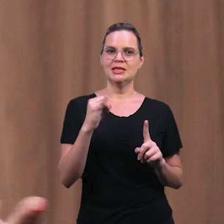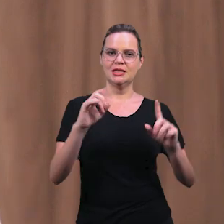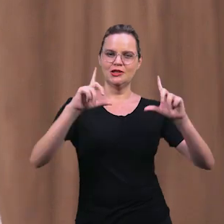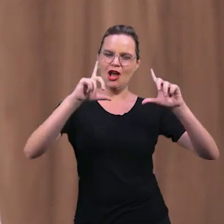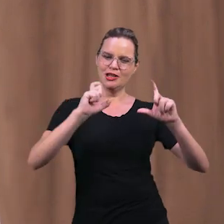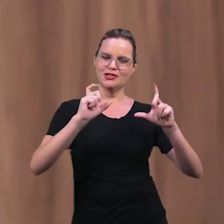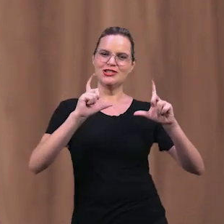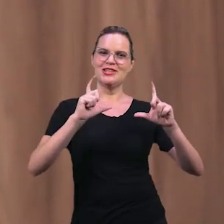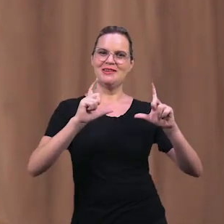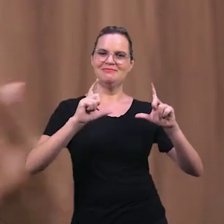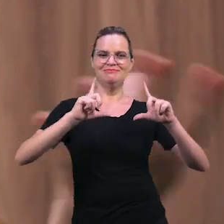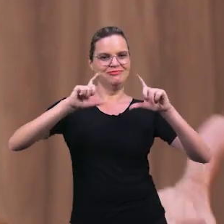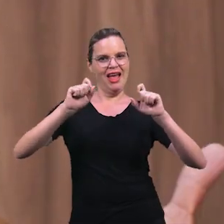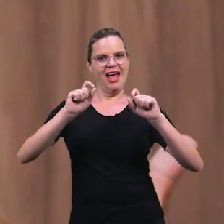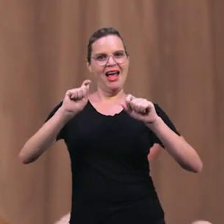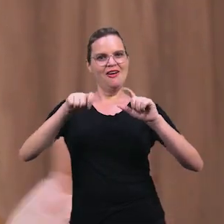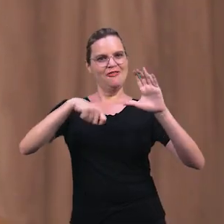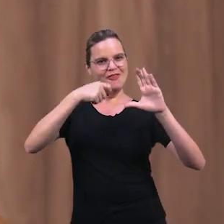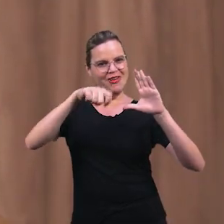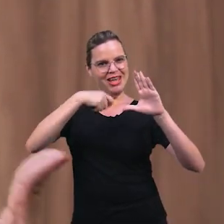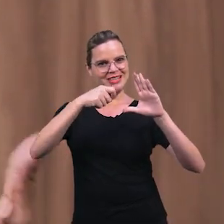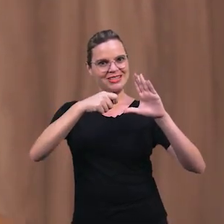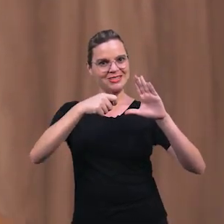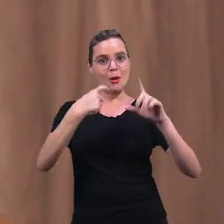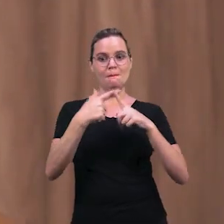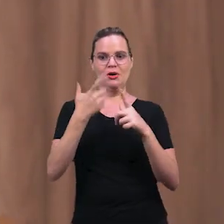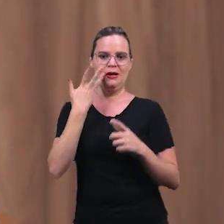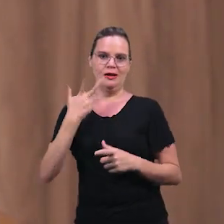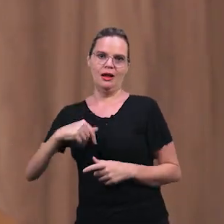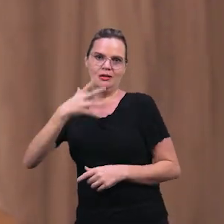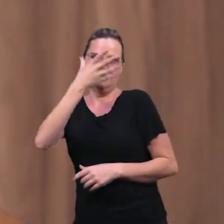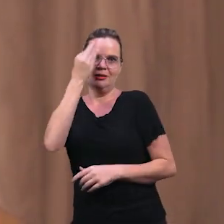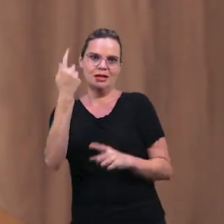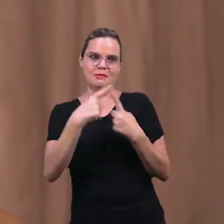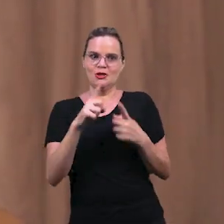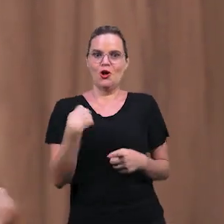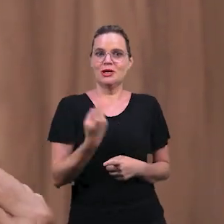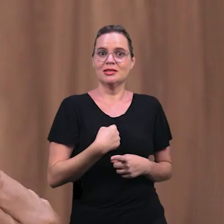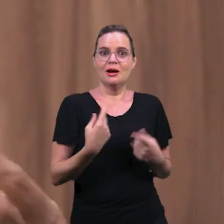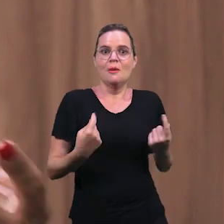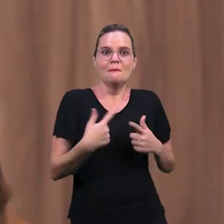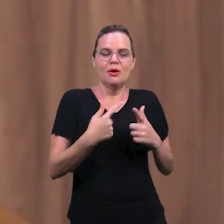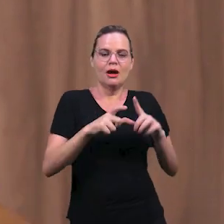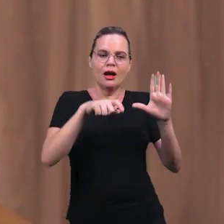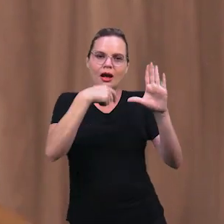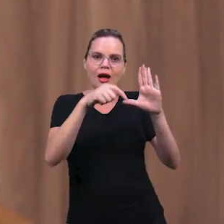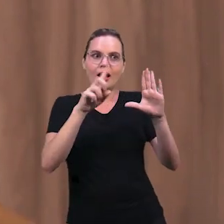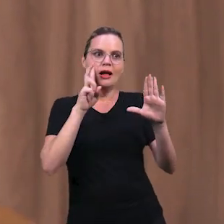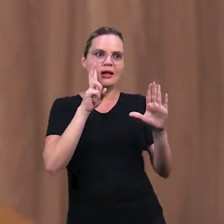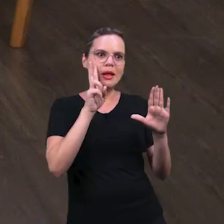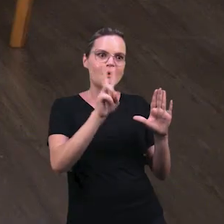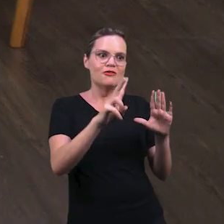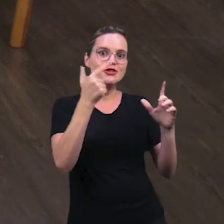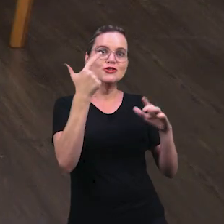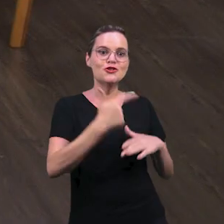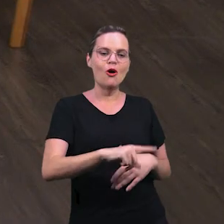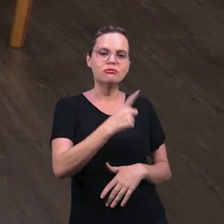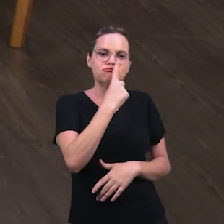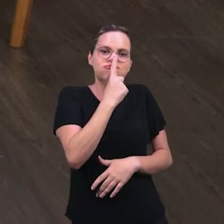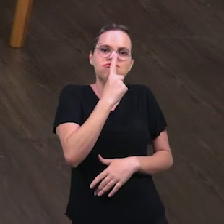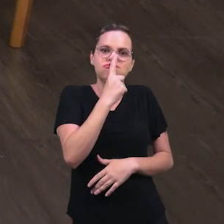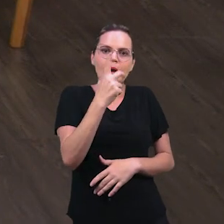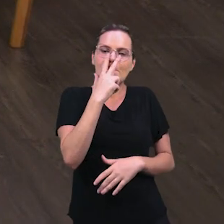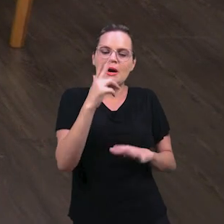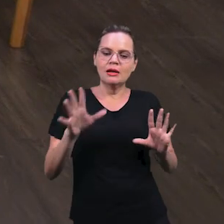Em foto, em vídeo, isso depois as crianças esquecem, nós não esquecemos, mas eles esquecem, né? Então é sempre uma oportunidade de nos aproximar, de manter